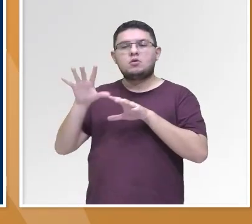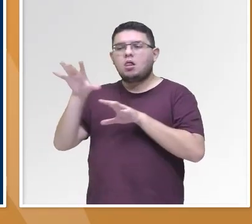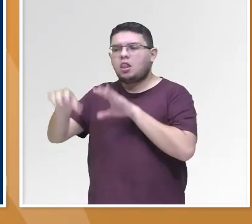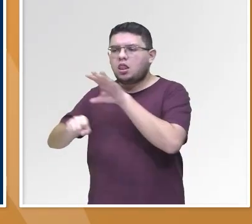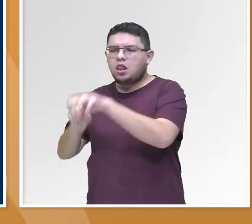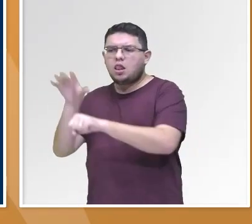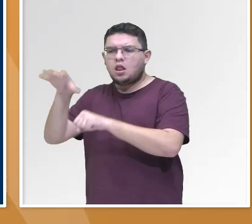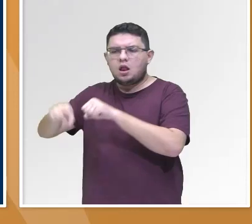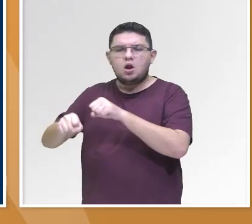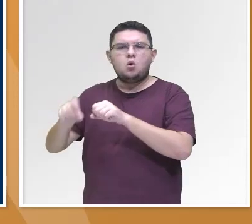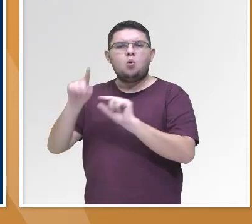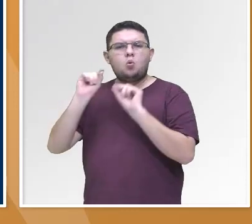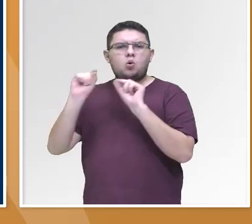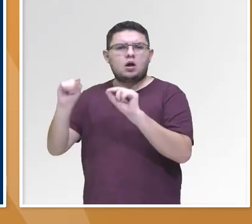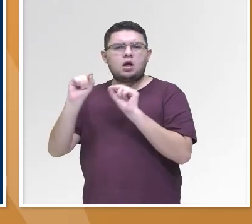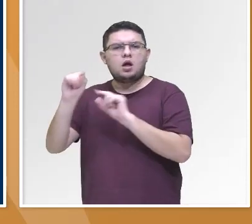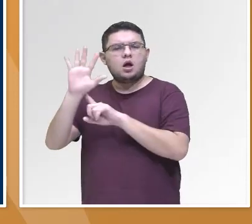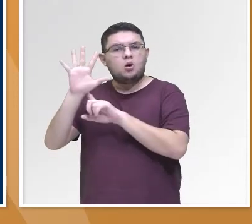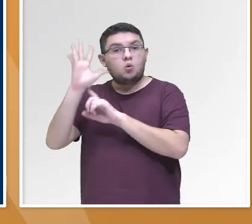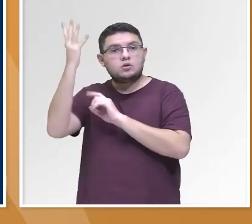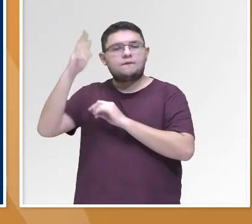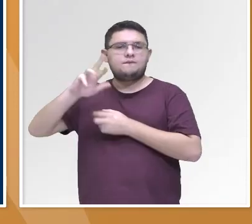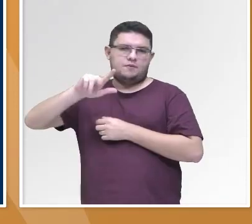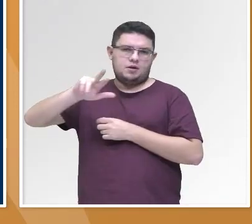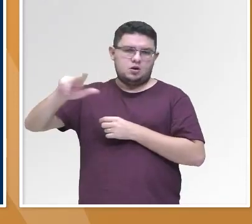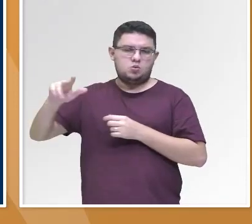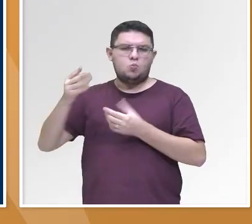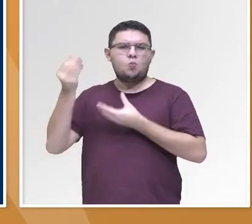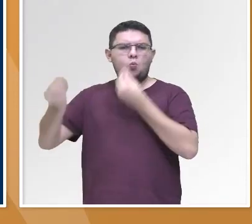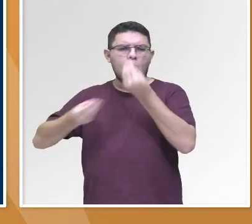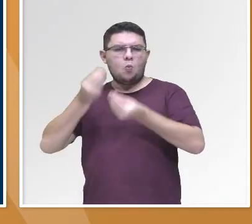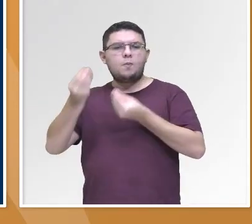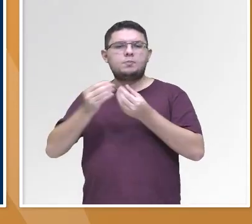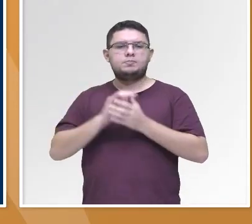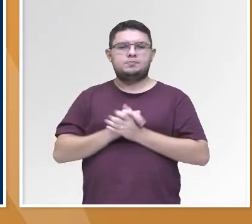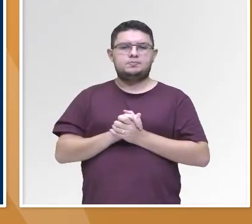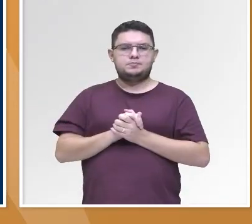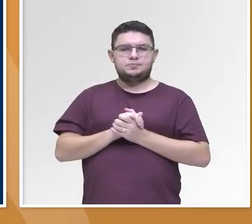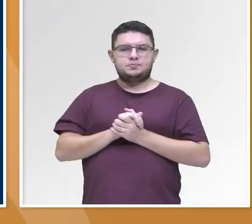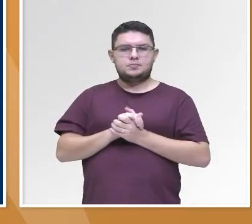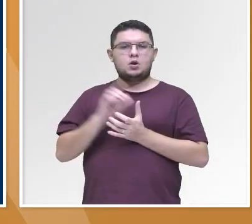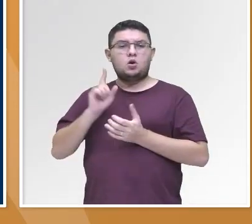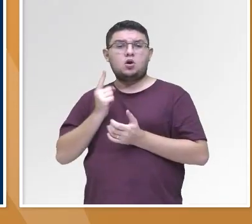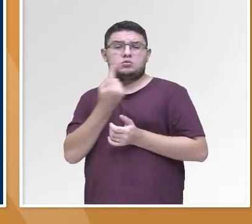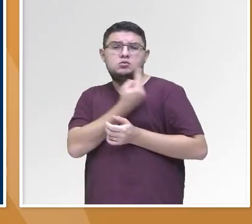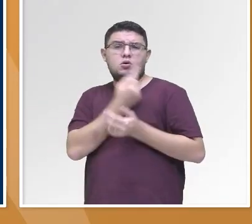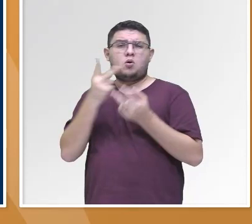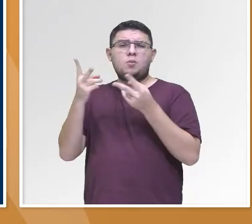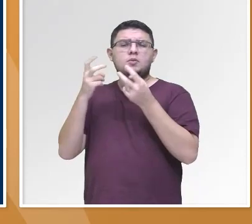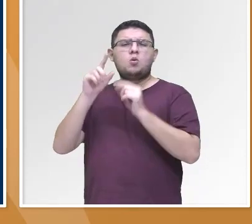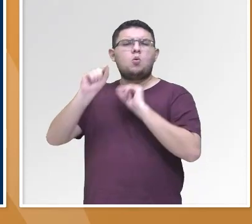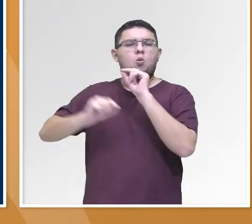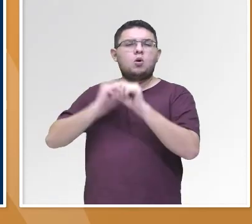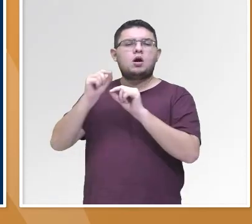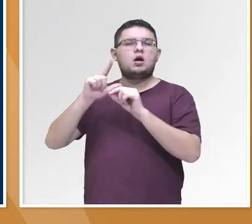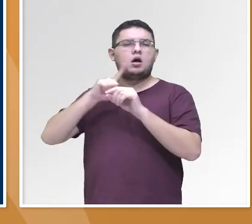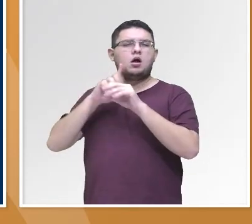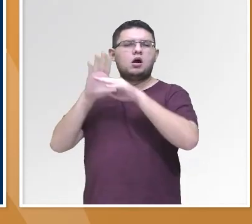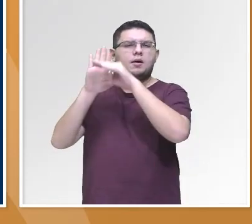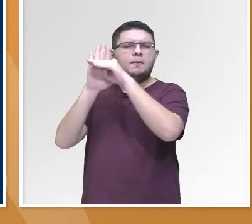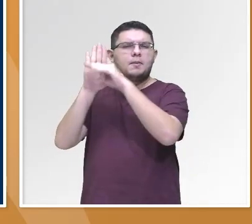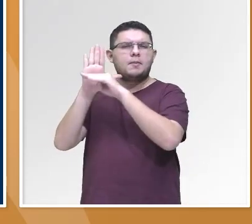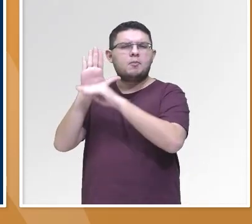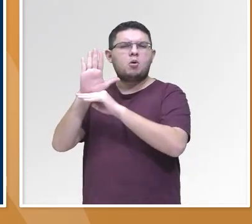provenientes de diversas situações, tais quais, vamos observar então aqui, uma lista de situações que acabavam por